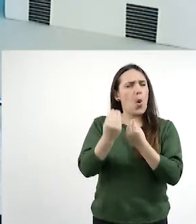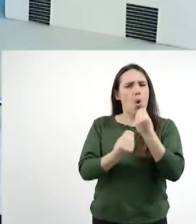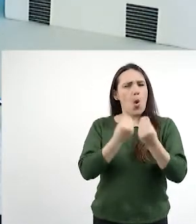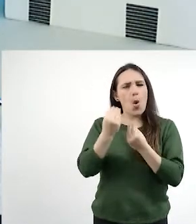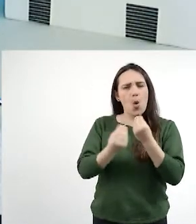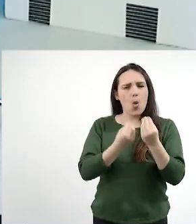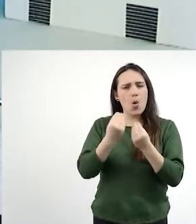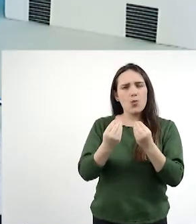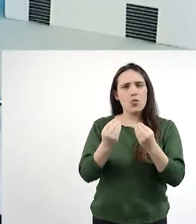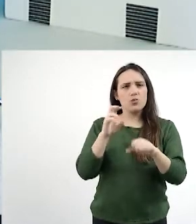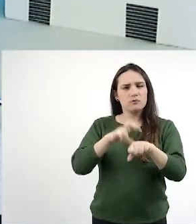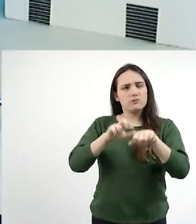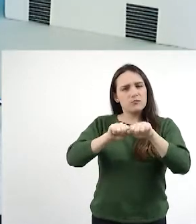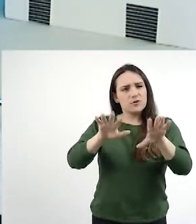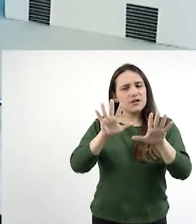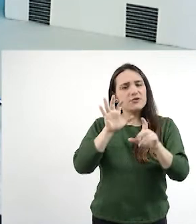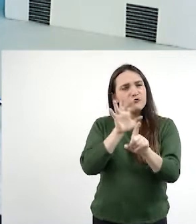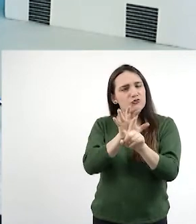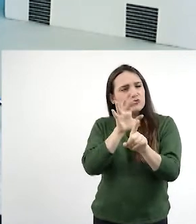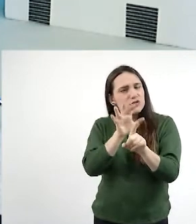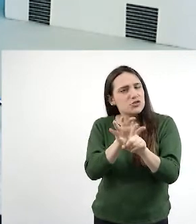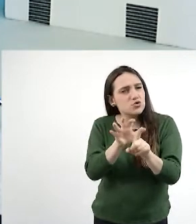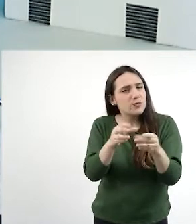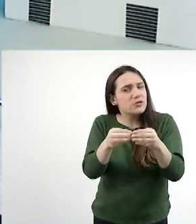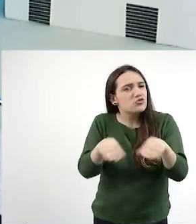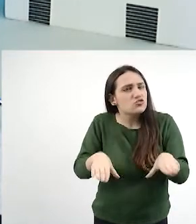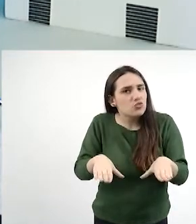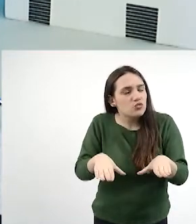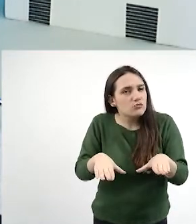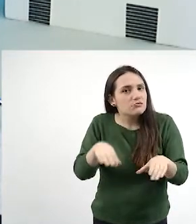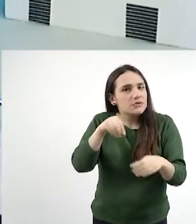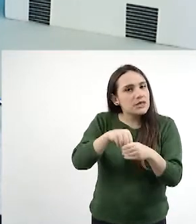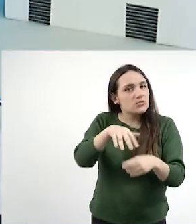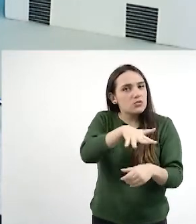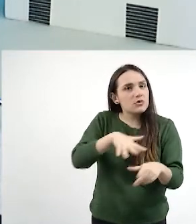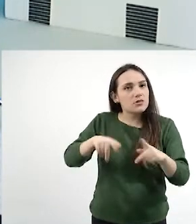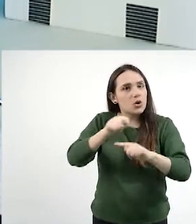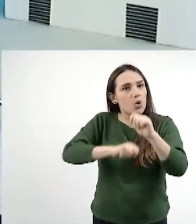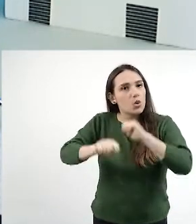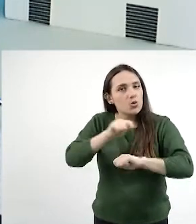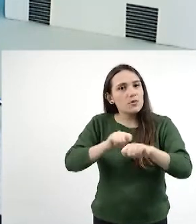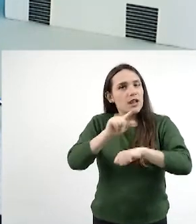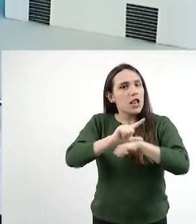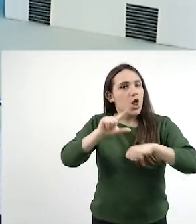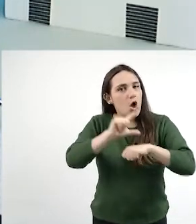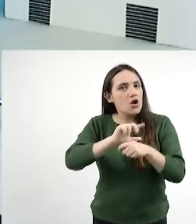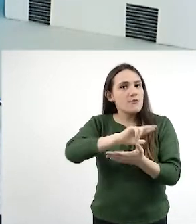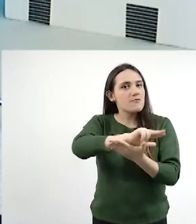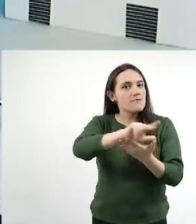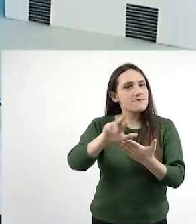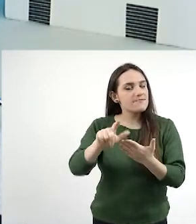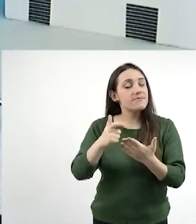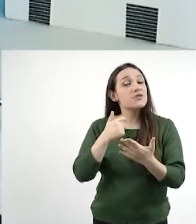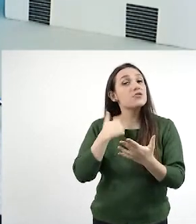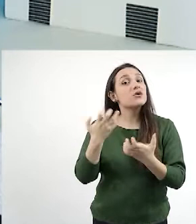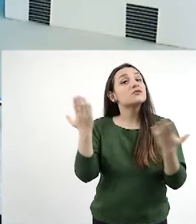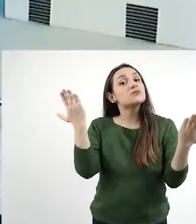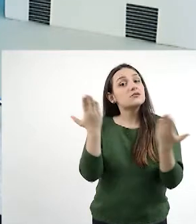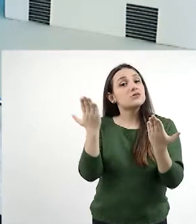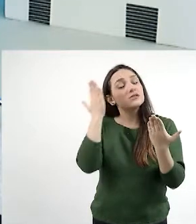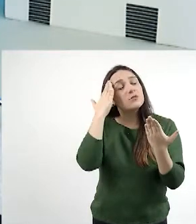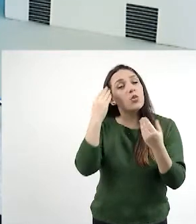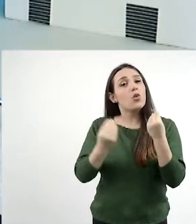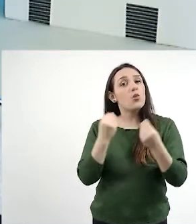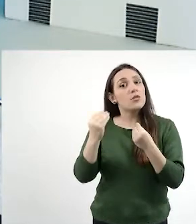do Covid-19 são sentidos no comércio, então o que é preciso fazer para entender e sair desta